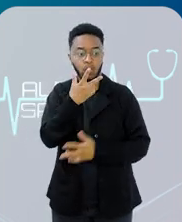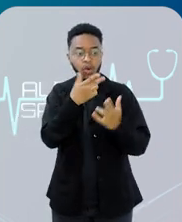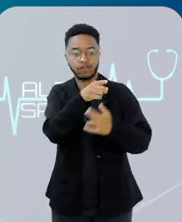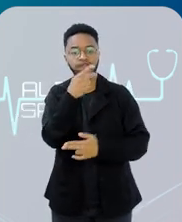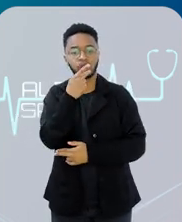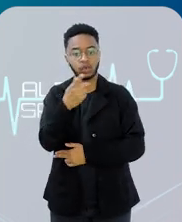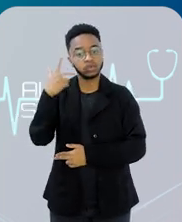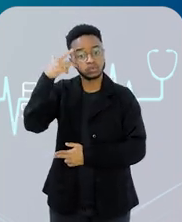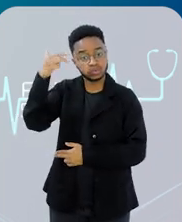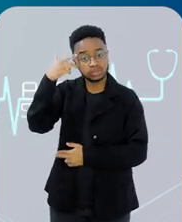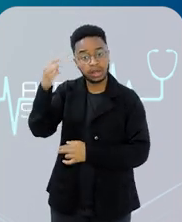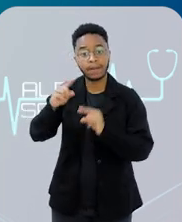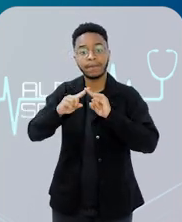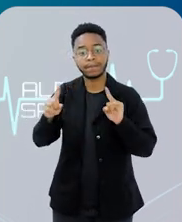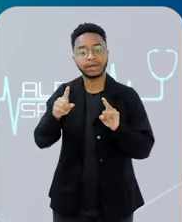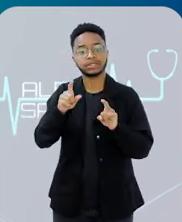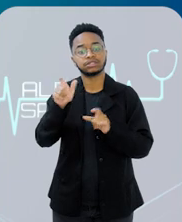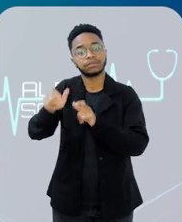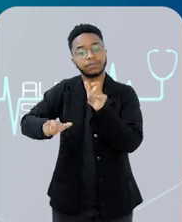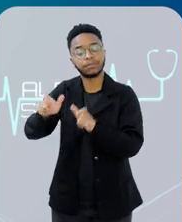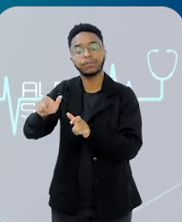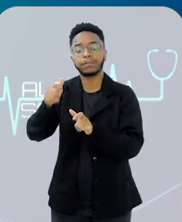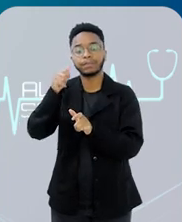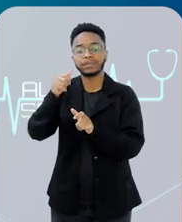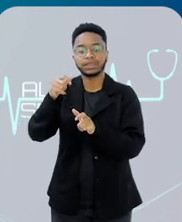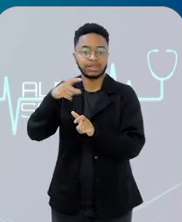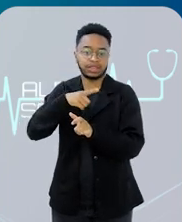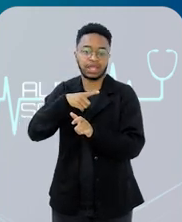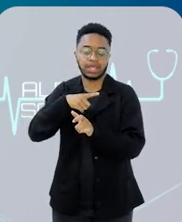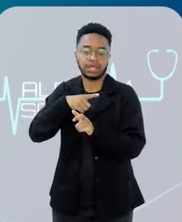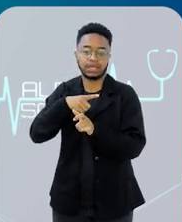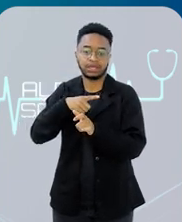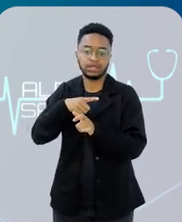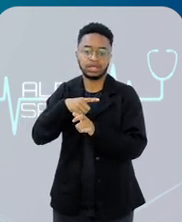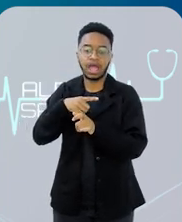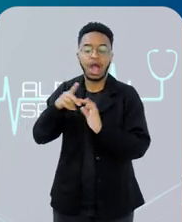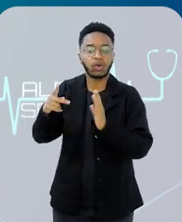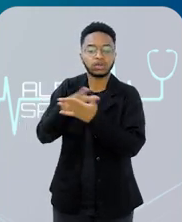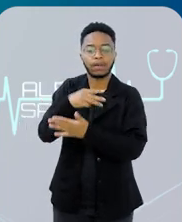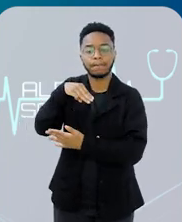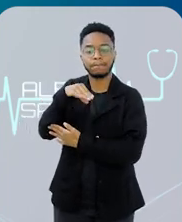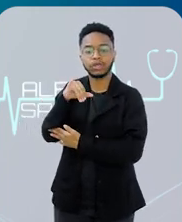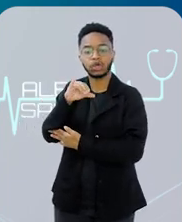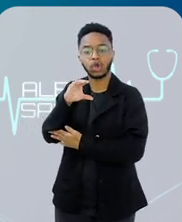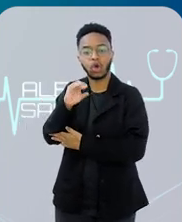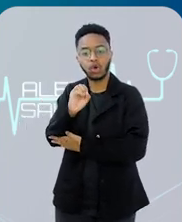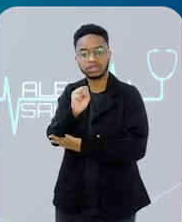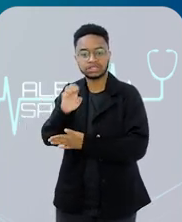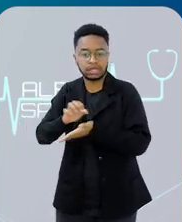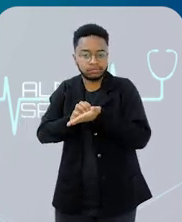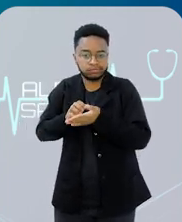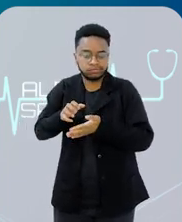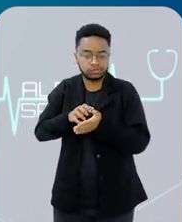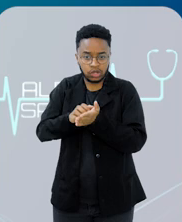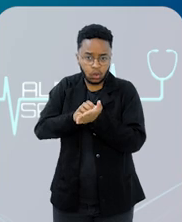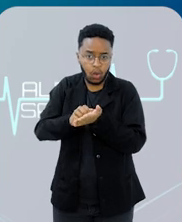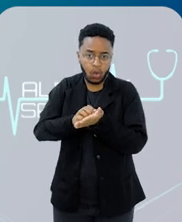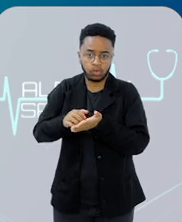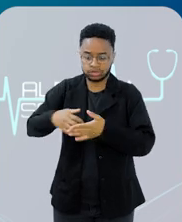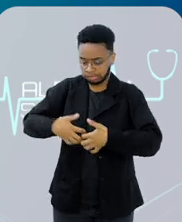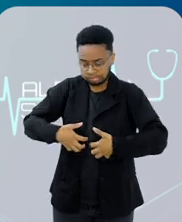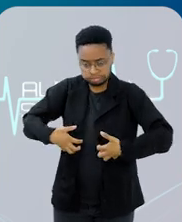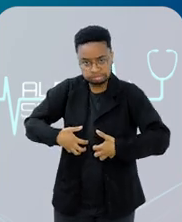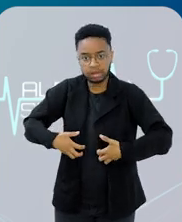como o Walter falou, mas essas pacientes acabam tendo mais quadros de micose no sulco da mama, e naquelas mamas